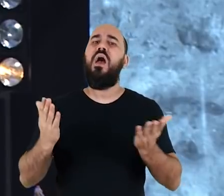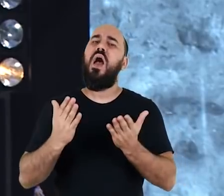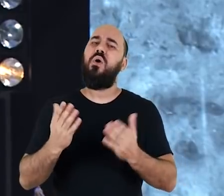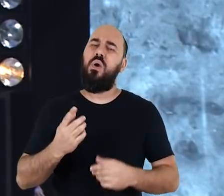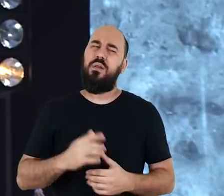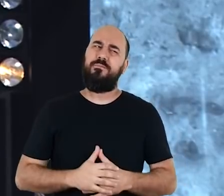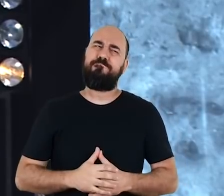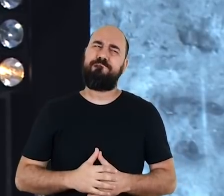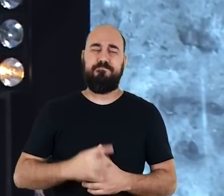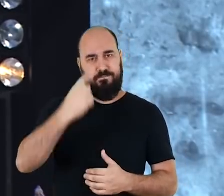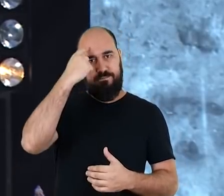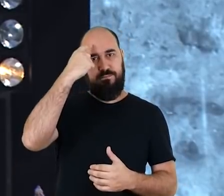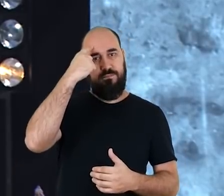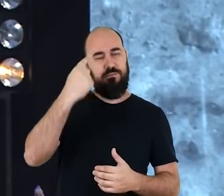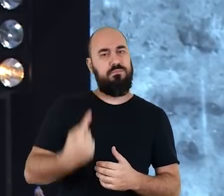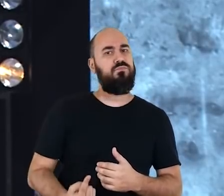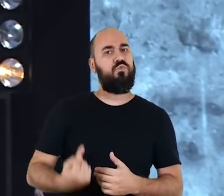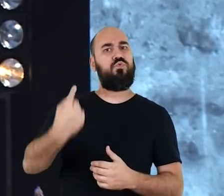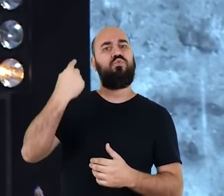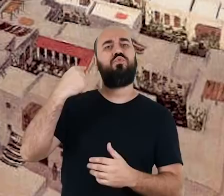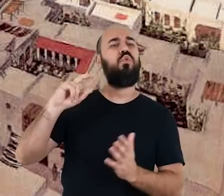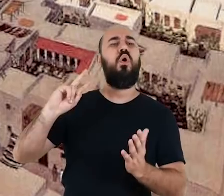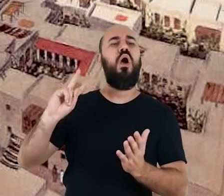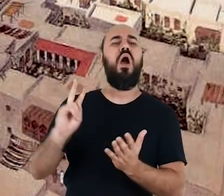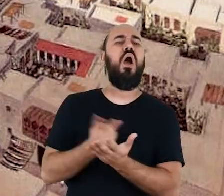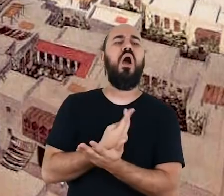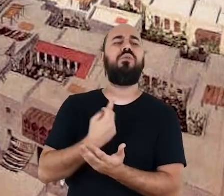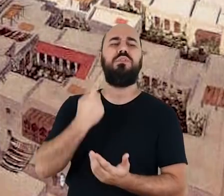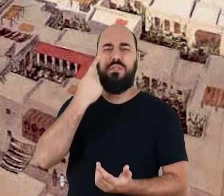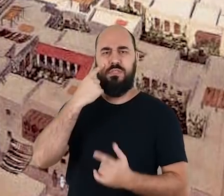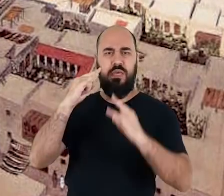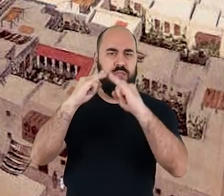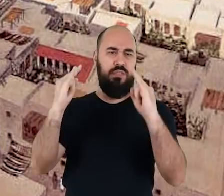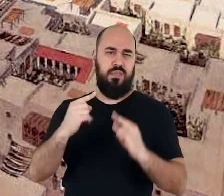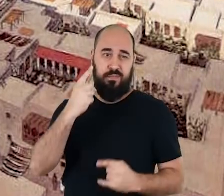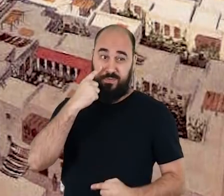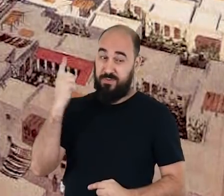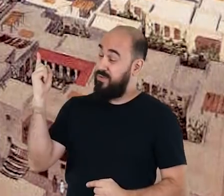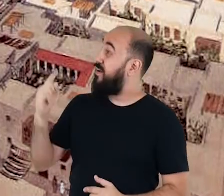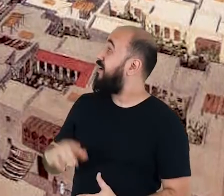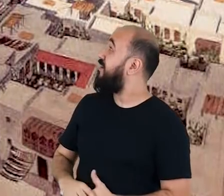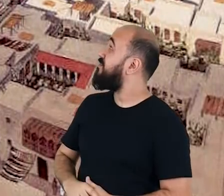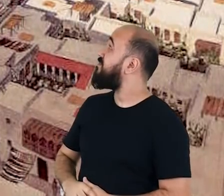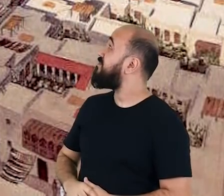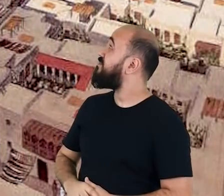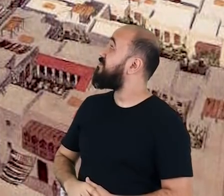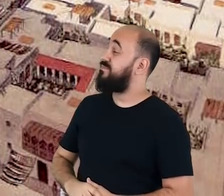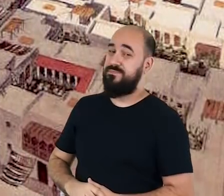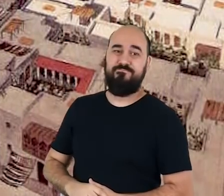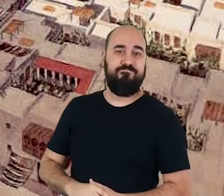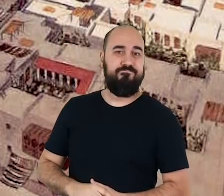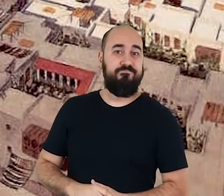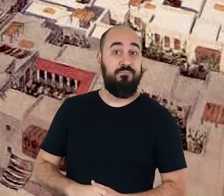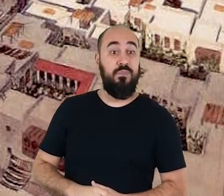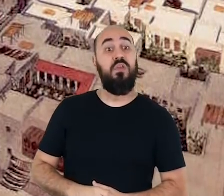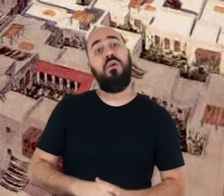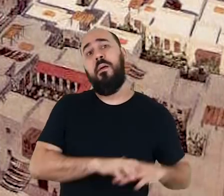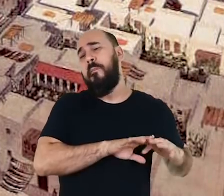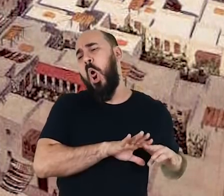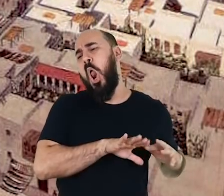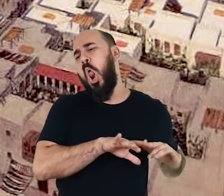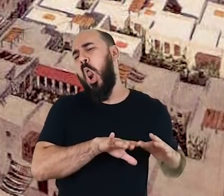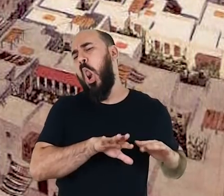mentalmente ao passado e imaginar como aquilo acontecia. Todos os dias, em Jerusalém, um judeu ou vários